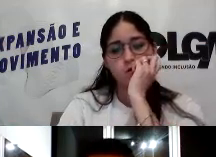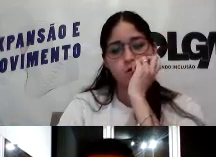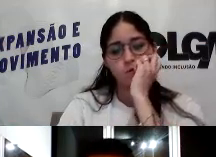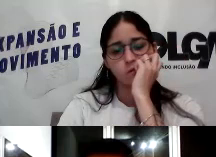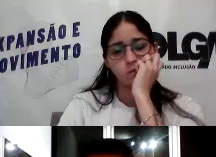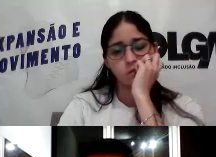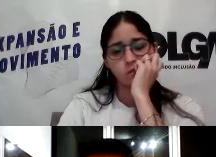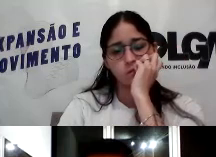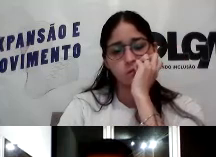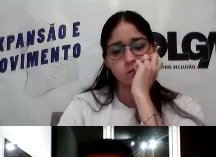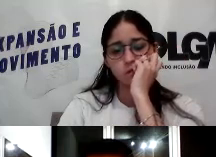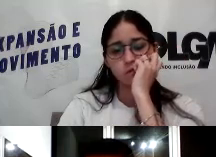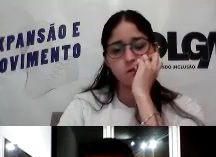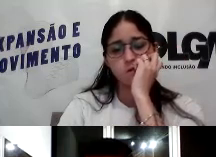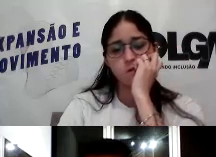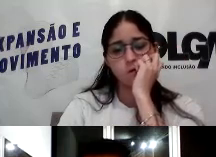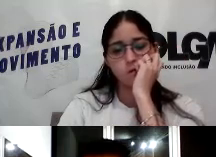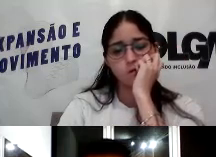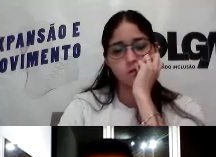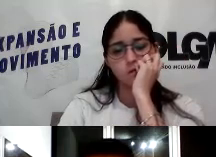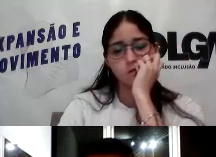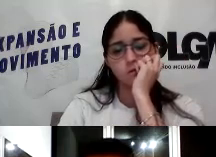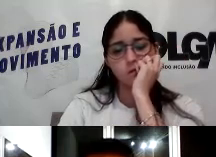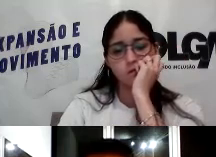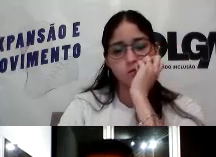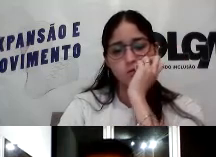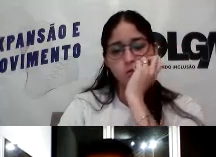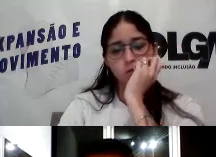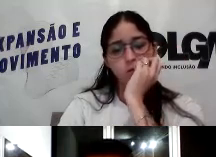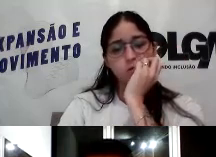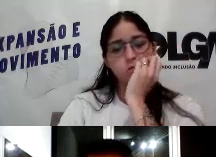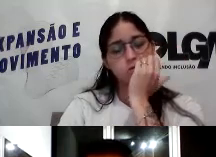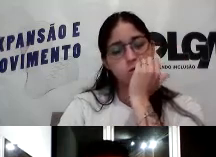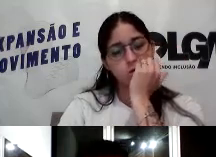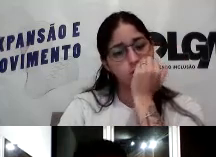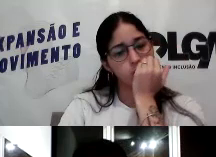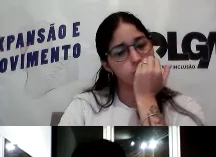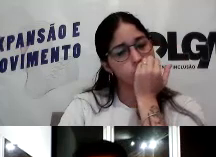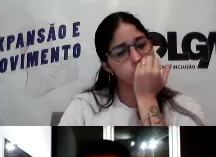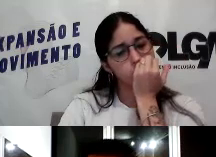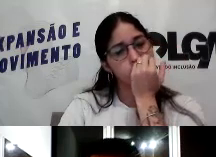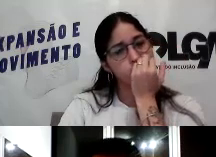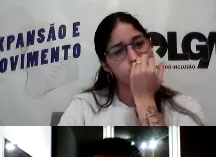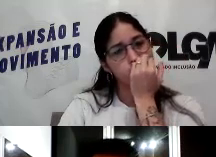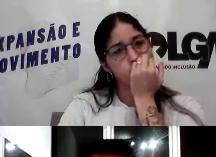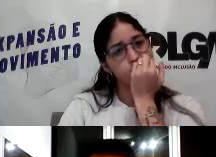juntos e com o Felipe. Felipe, com 12 horas de vida, não queria sair do seio materno. Felipe 2. Felipe 1, ele